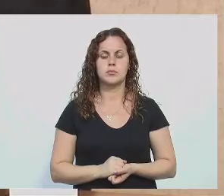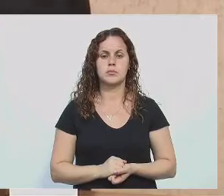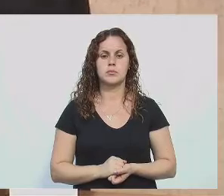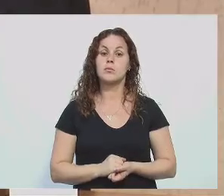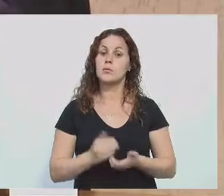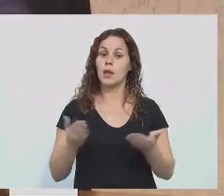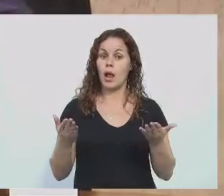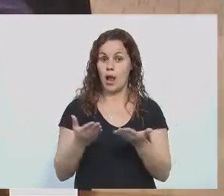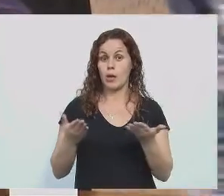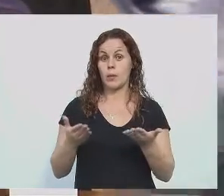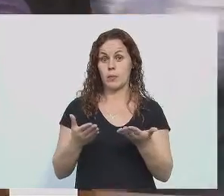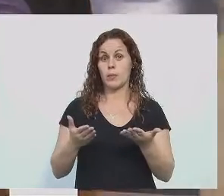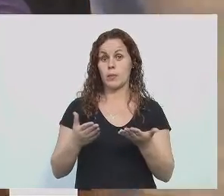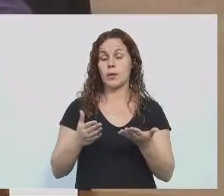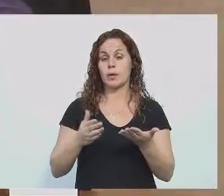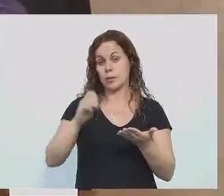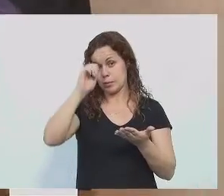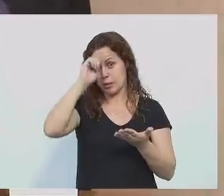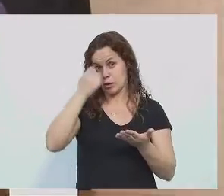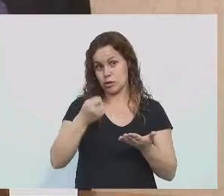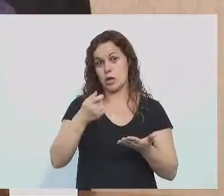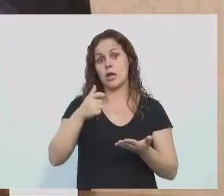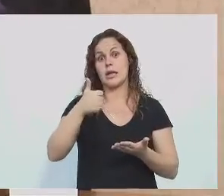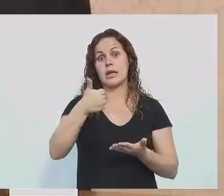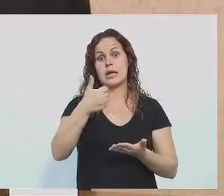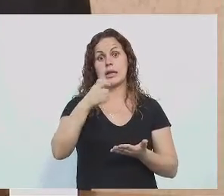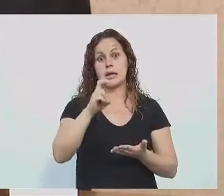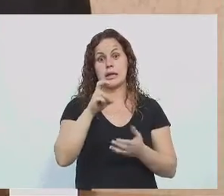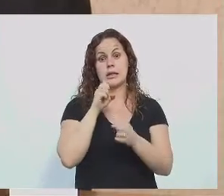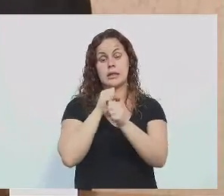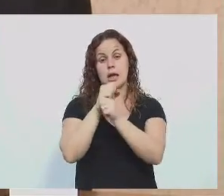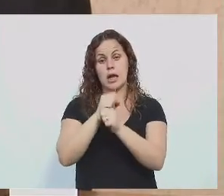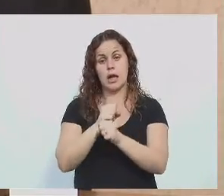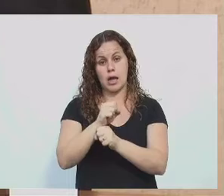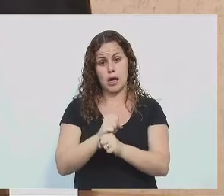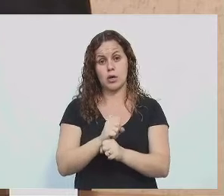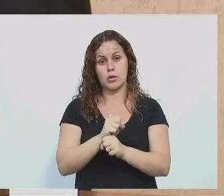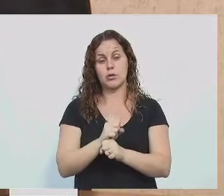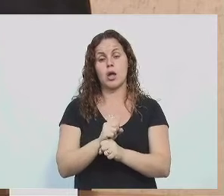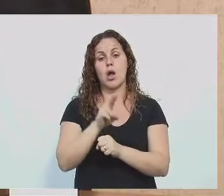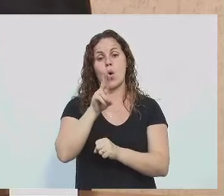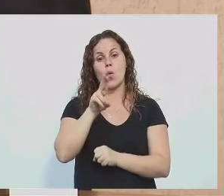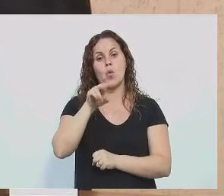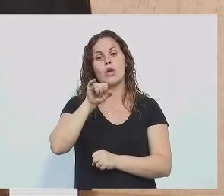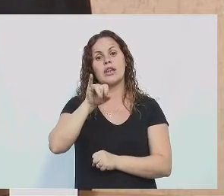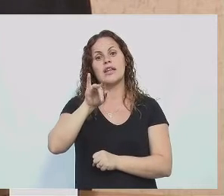homenageia 15 anos da Univiçosa.